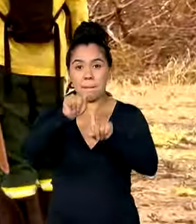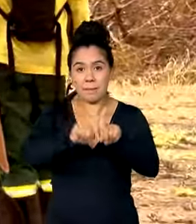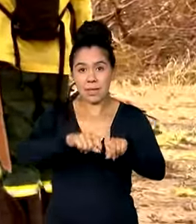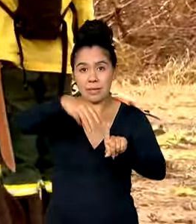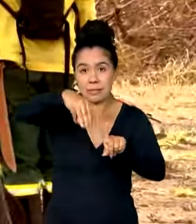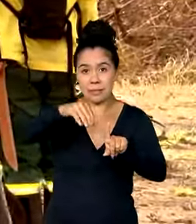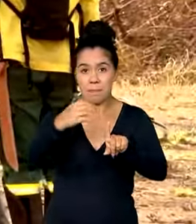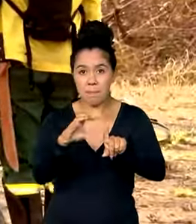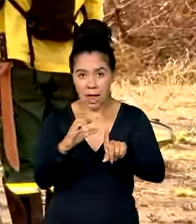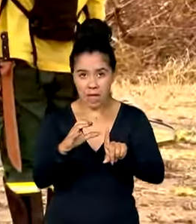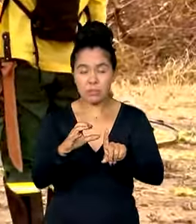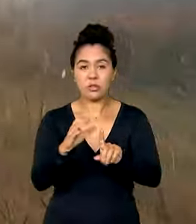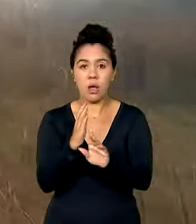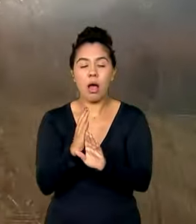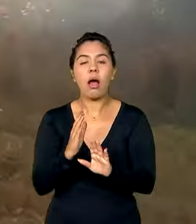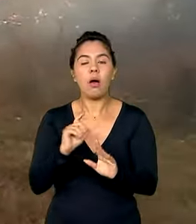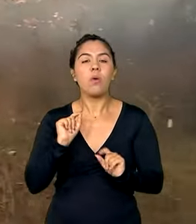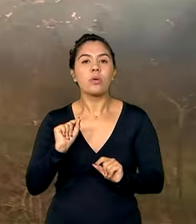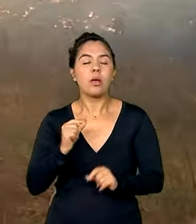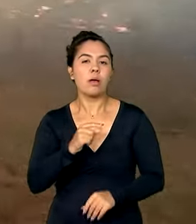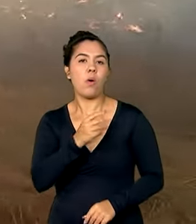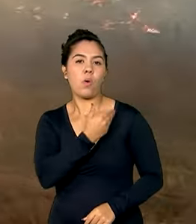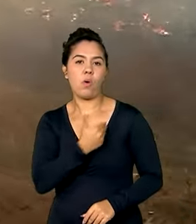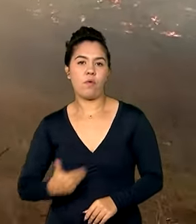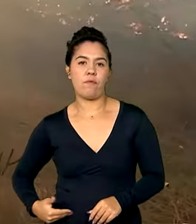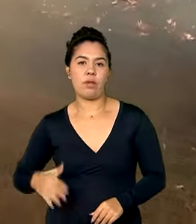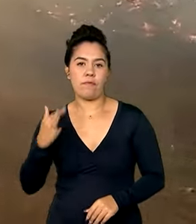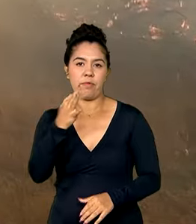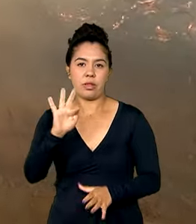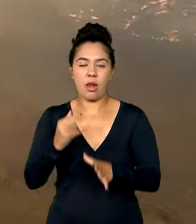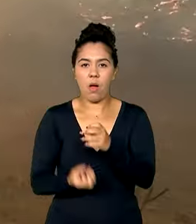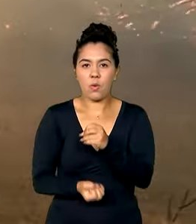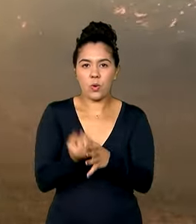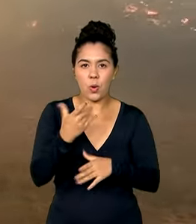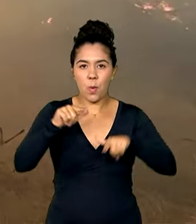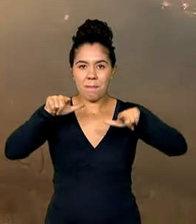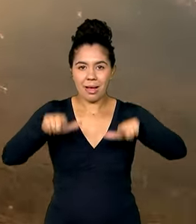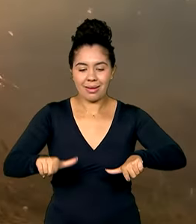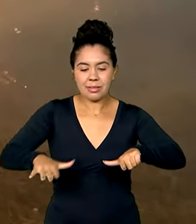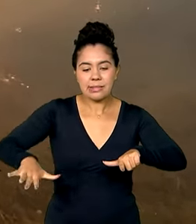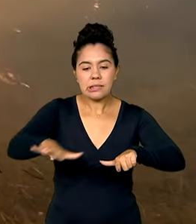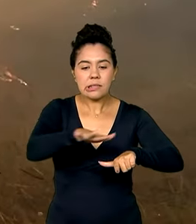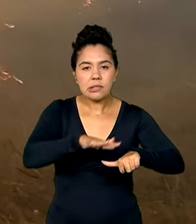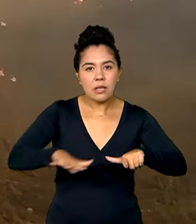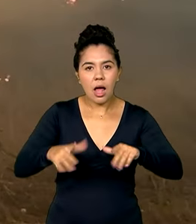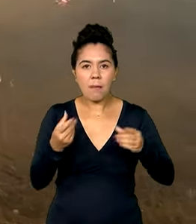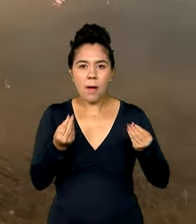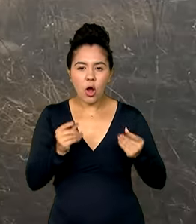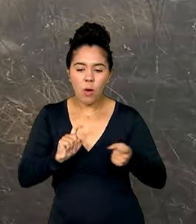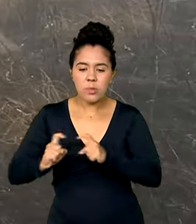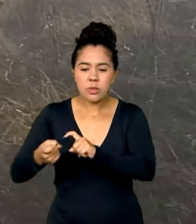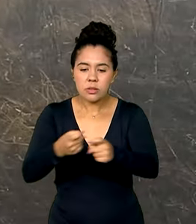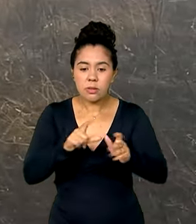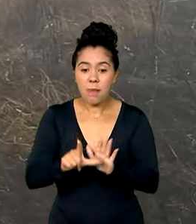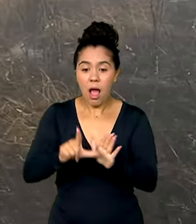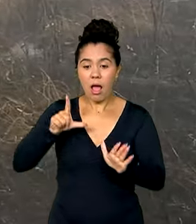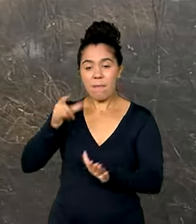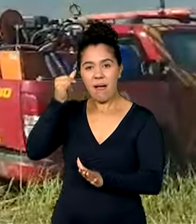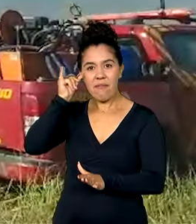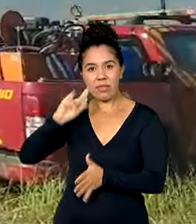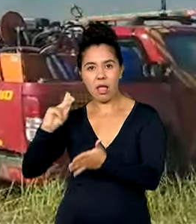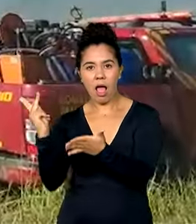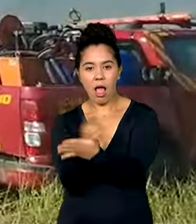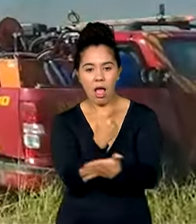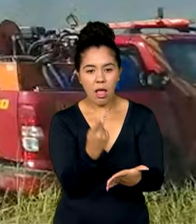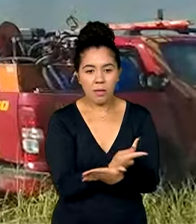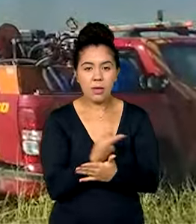o governo federal criou uma sala de situação no Palácio do Planalto para monitorar as mudanças climáticas. Ministros, especialistas